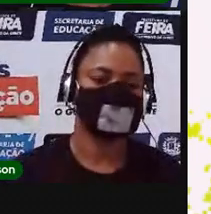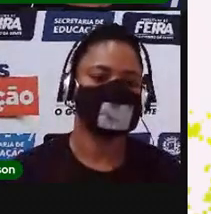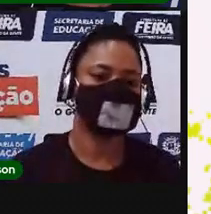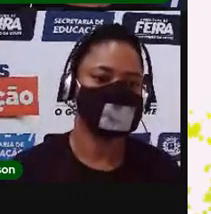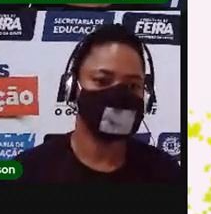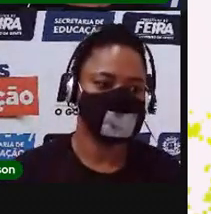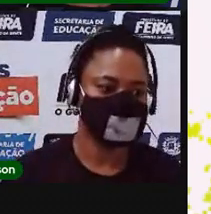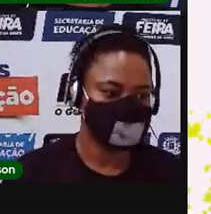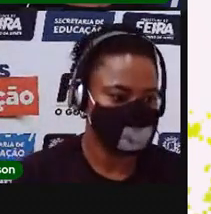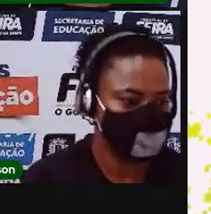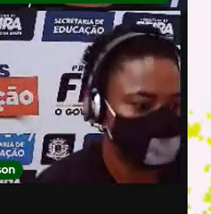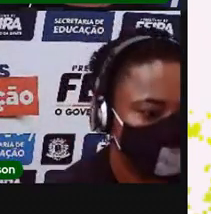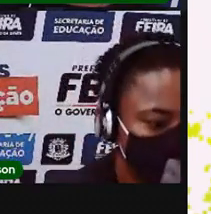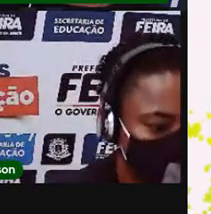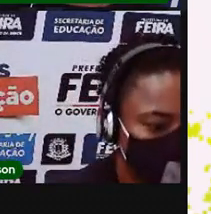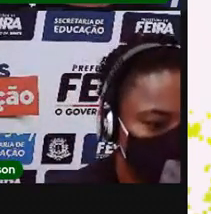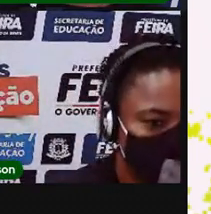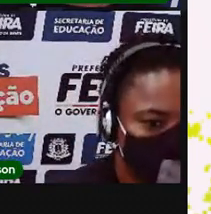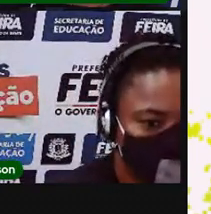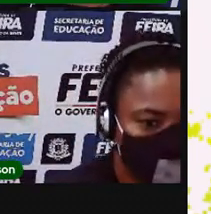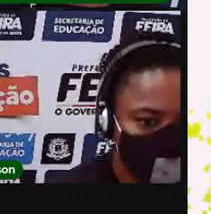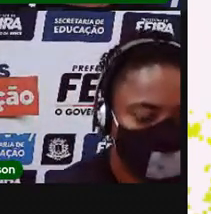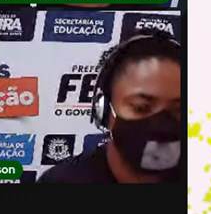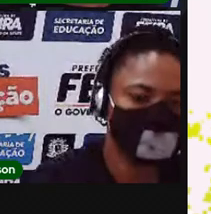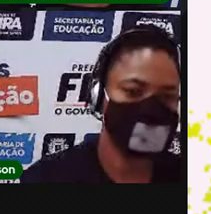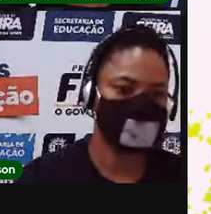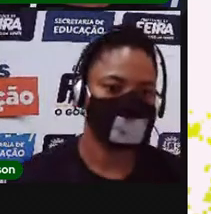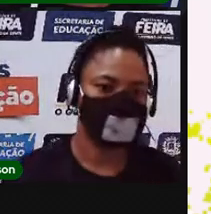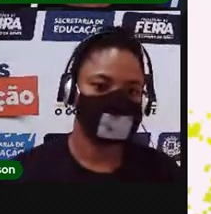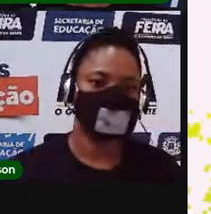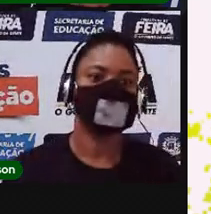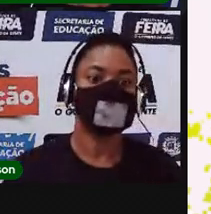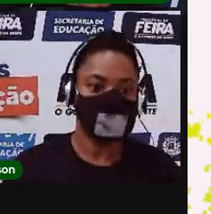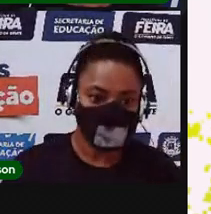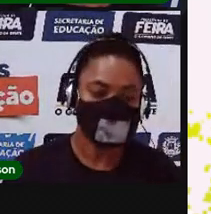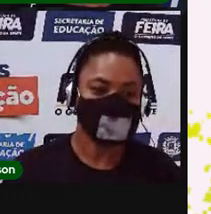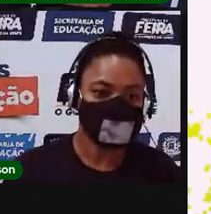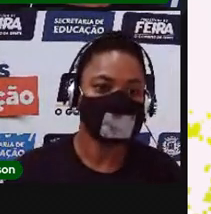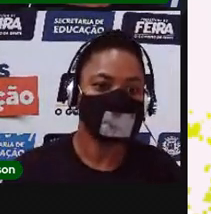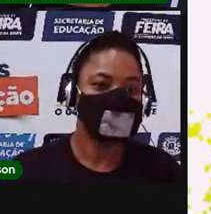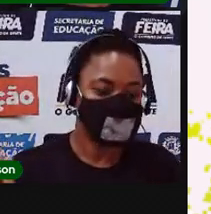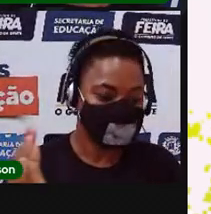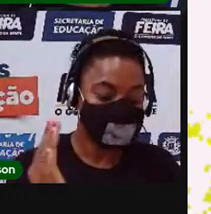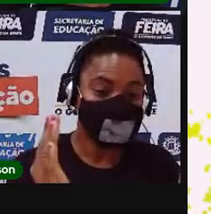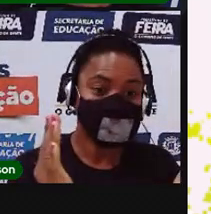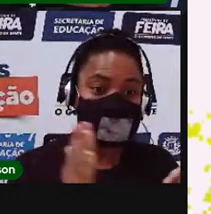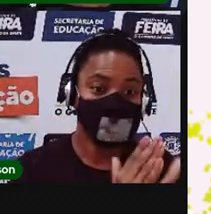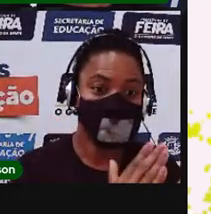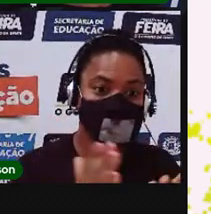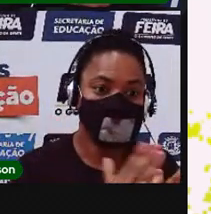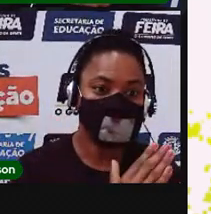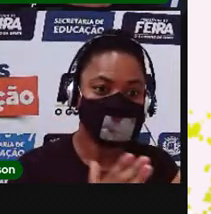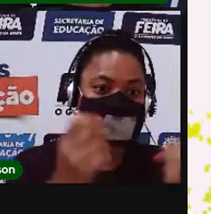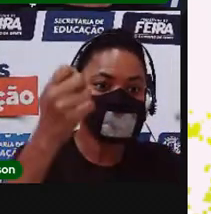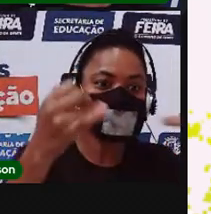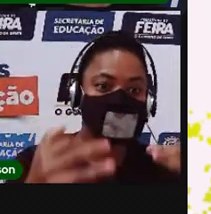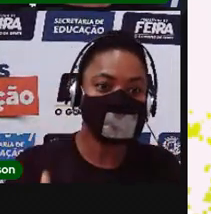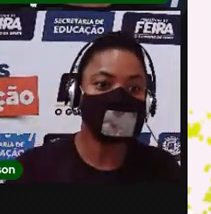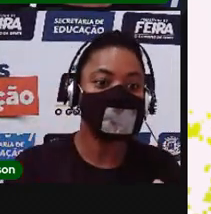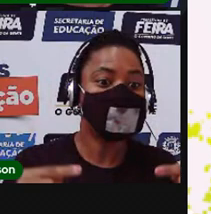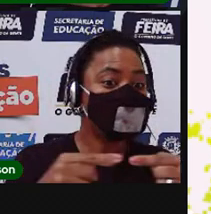da criação de espaços para o diálogo franco entre jovens e adultos e da promoção de oportunidades